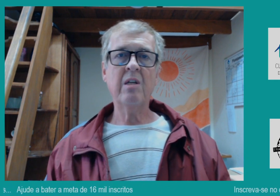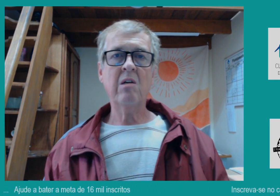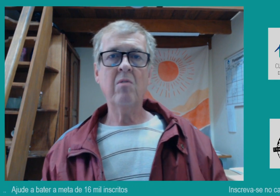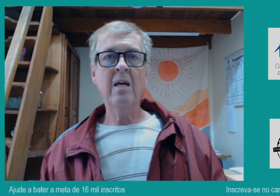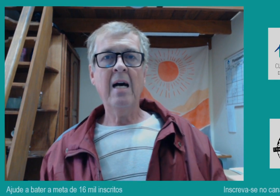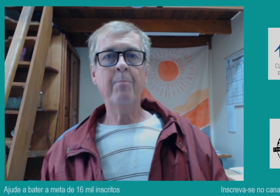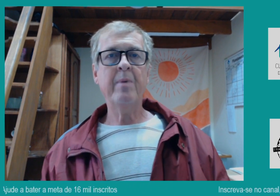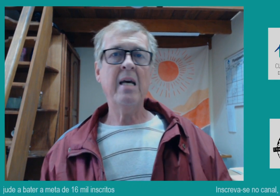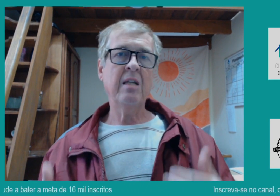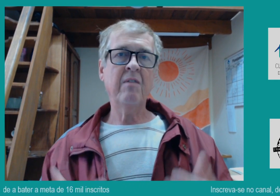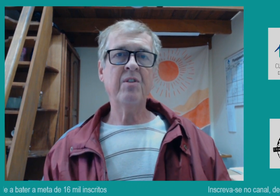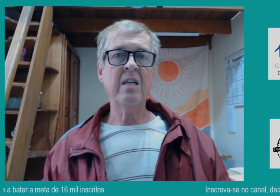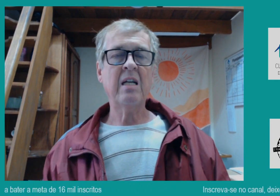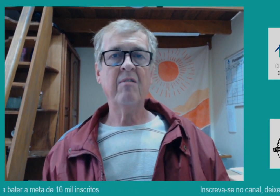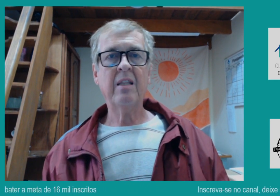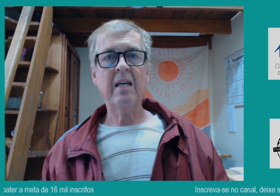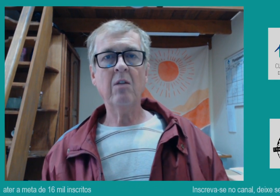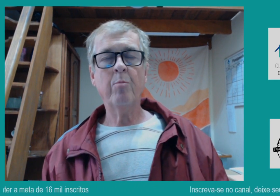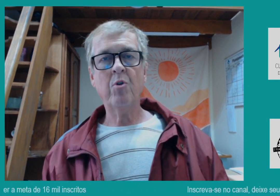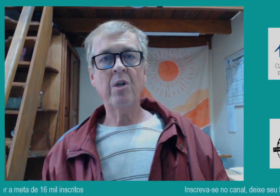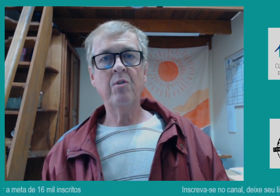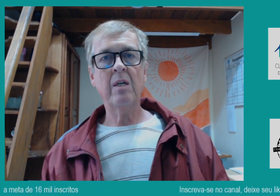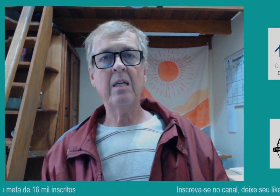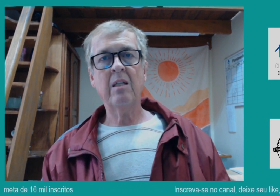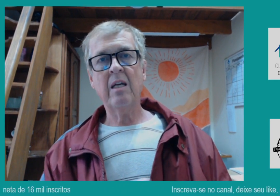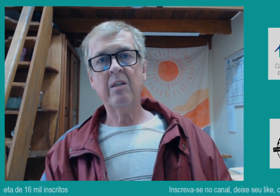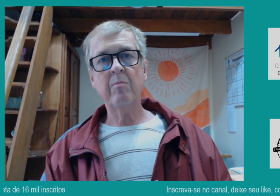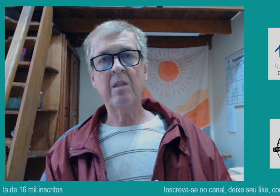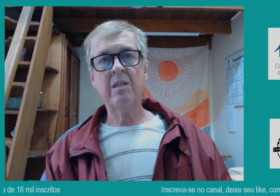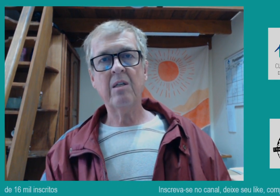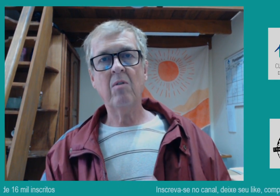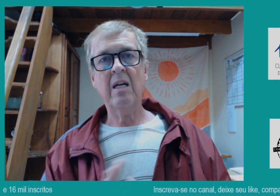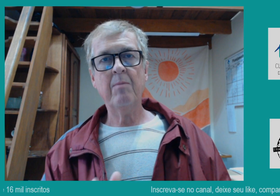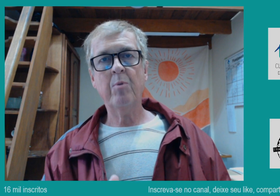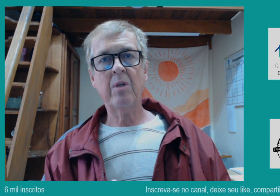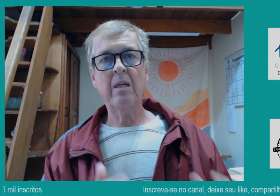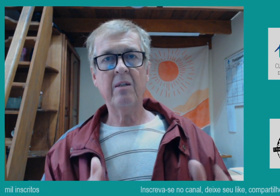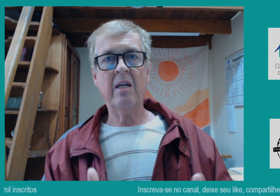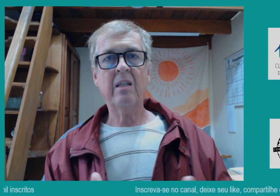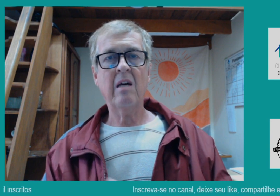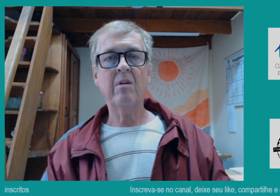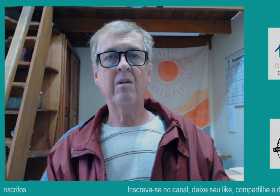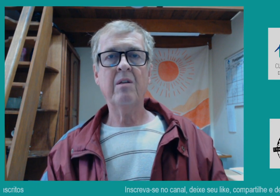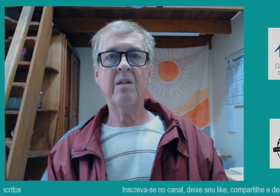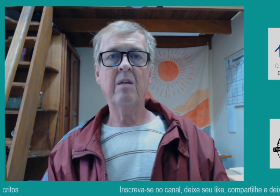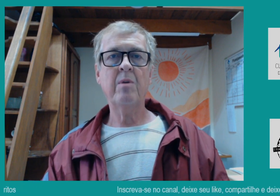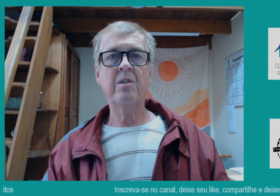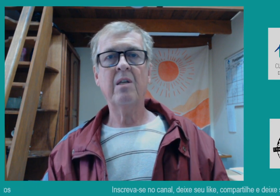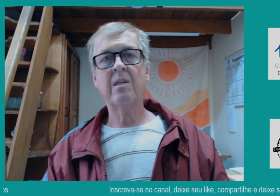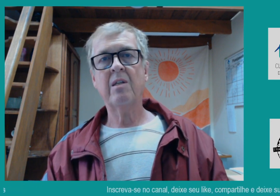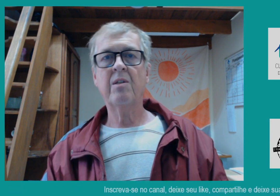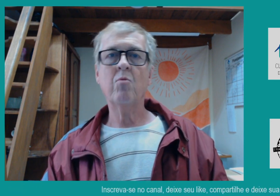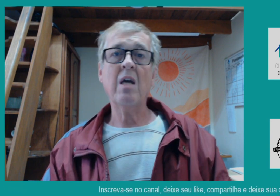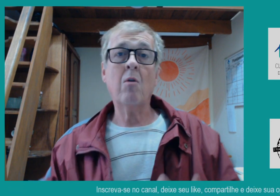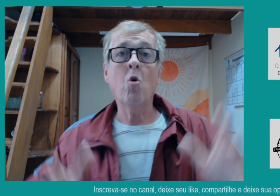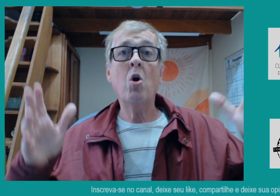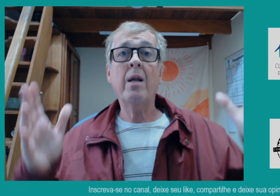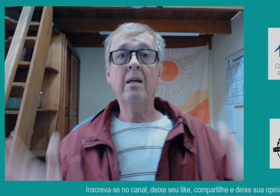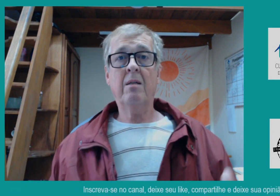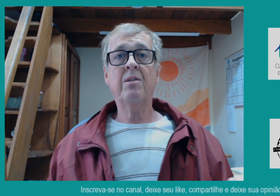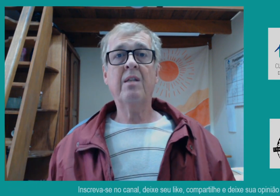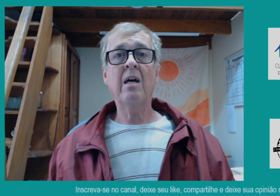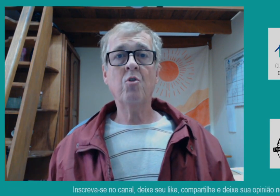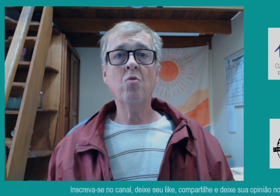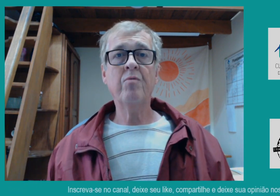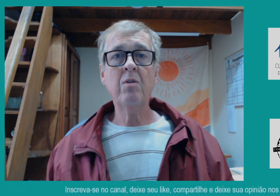resolve a questão a pele deve ser engavetado projeto de lei em tramitação lá porque ele tratava exatamente dessa questão